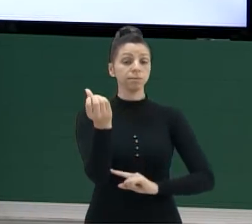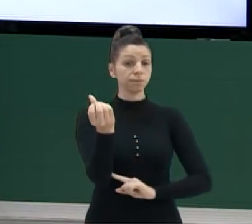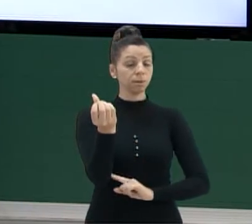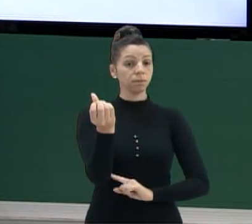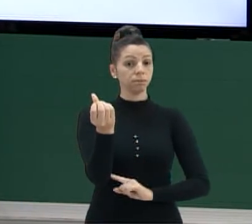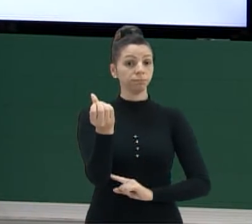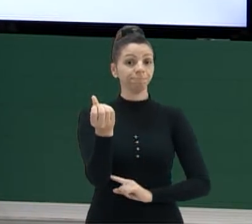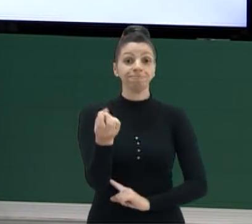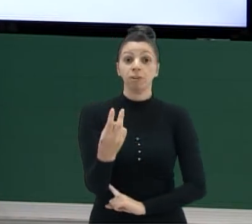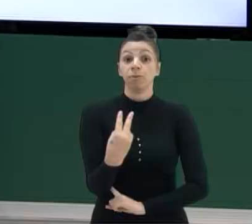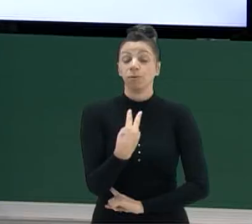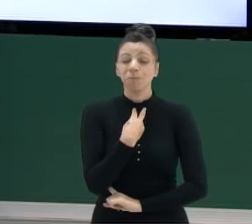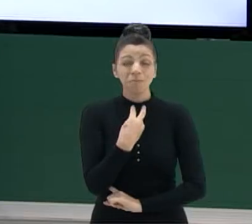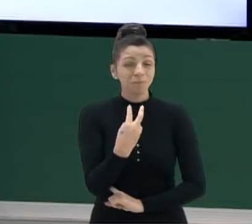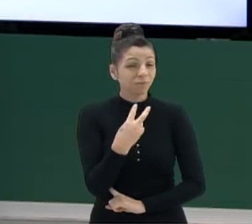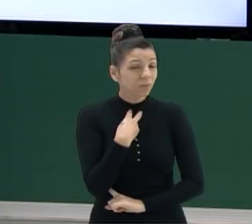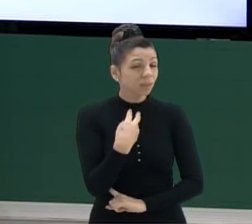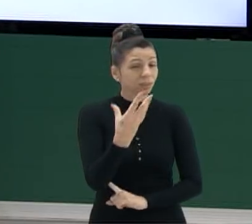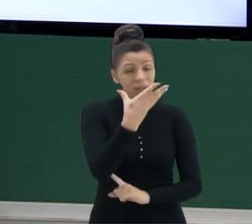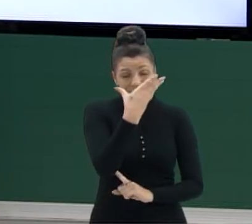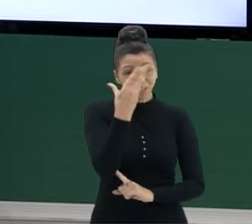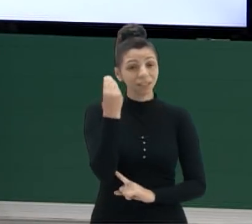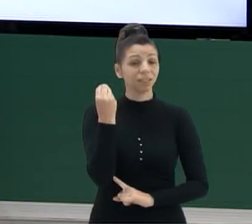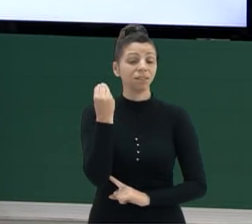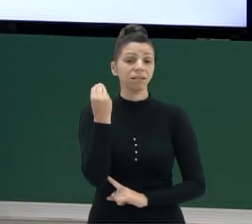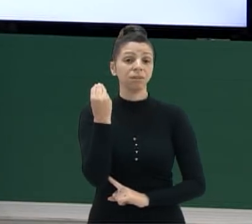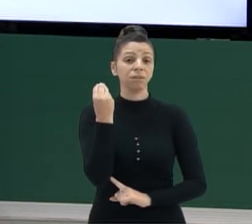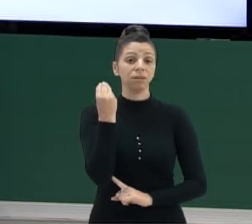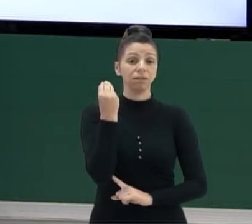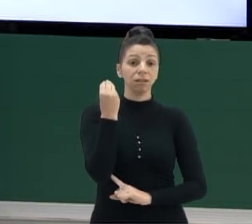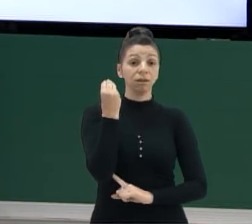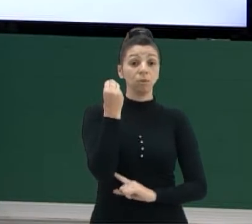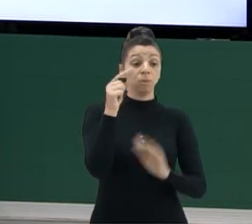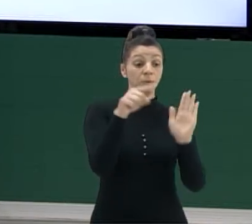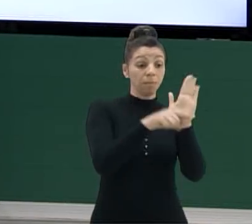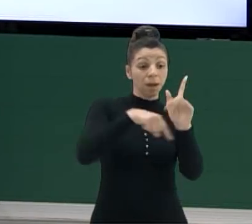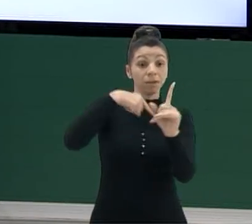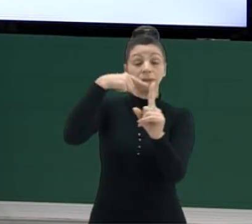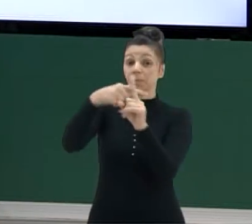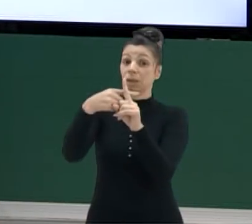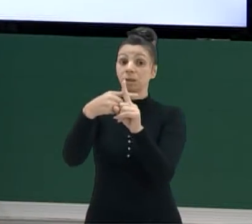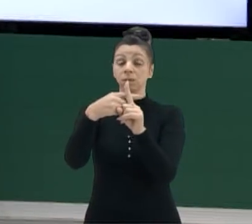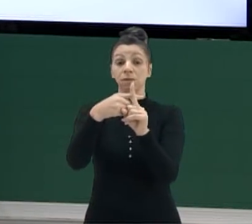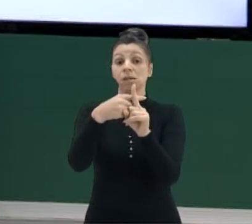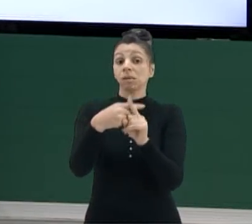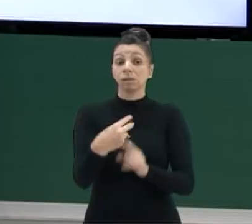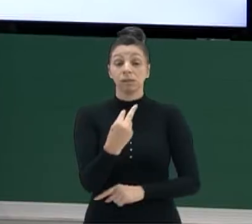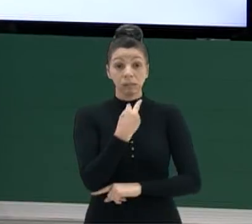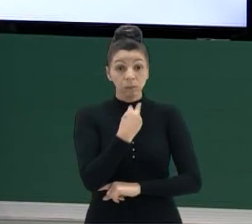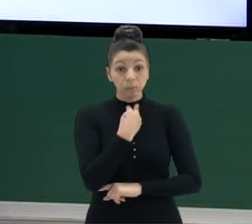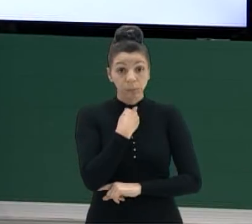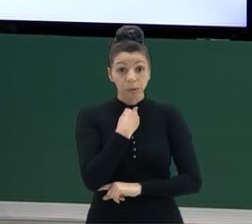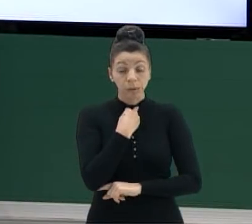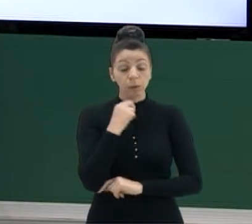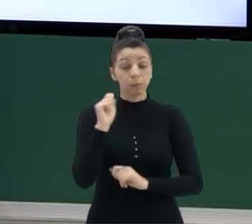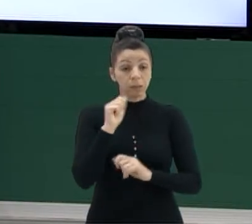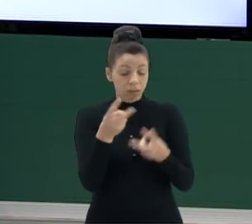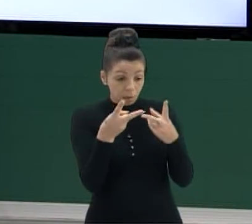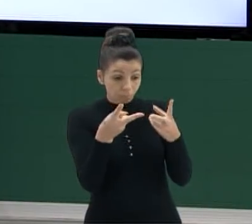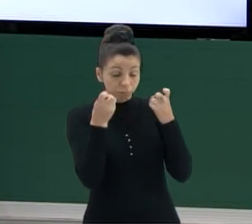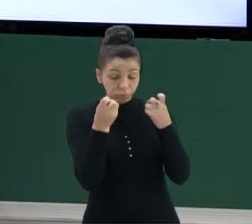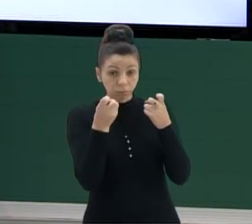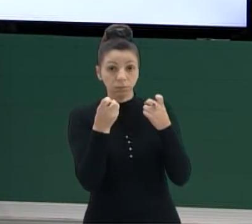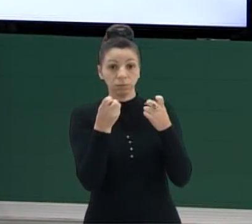Eu não posso esquecer do que, gente? Eu não posso esquecer do sinal que acompanha a parte numérica.